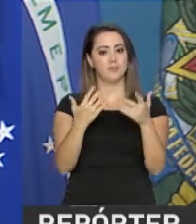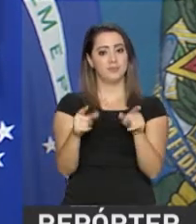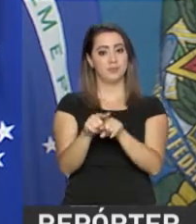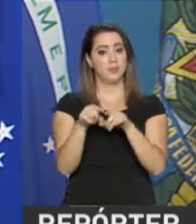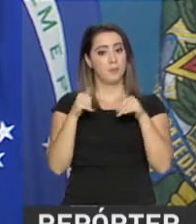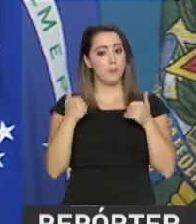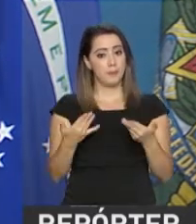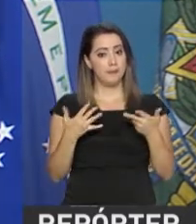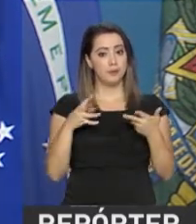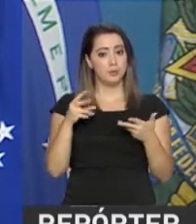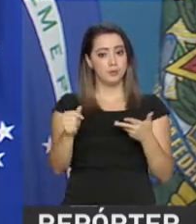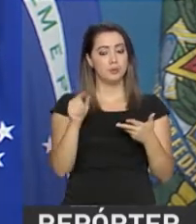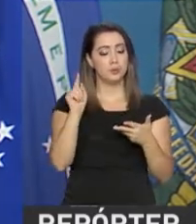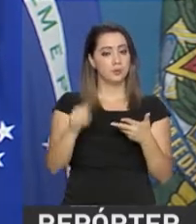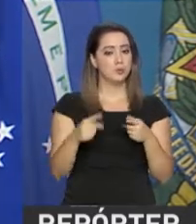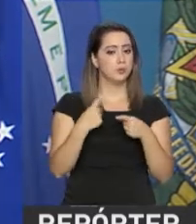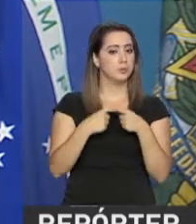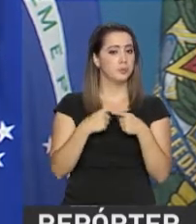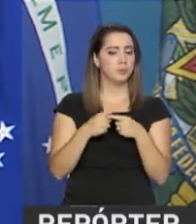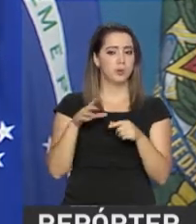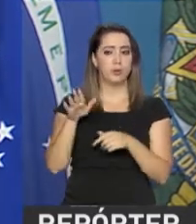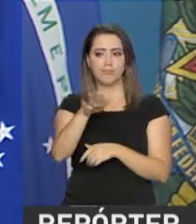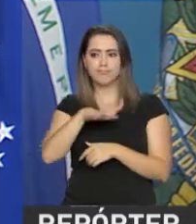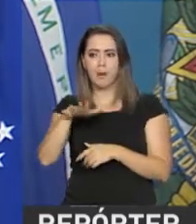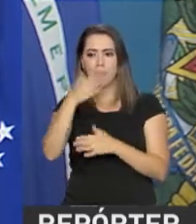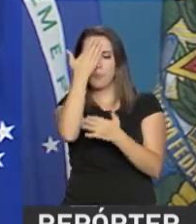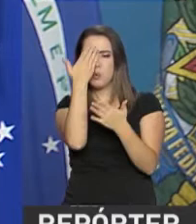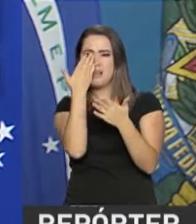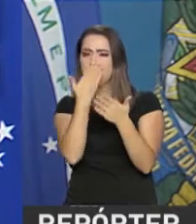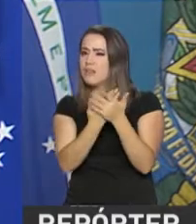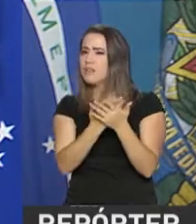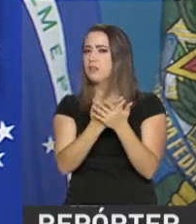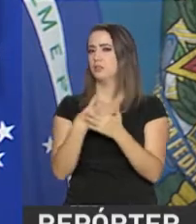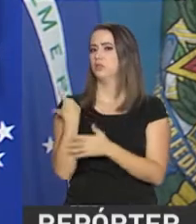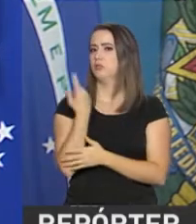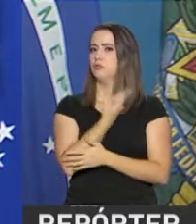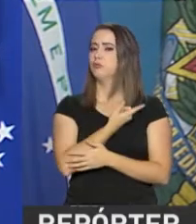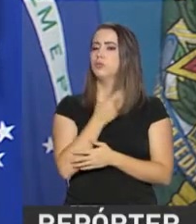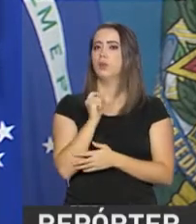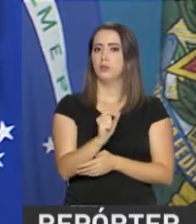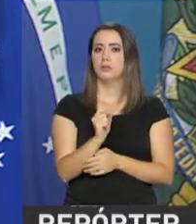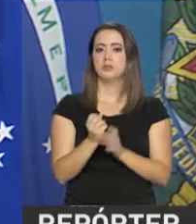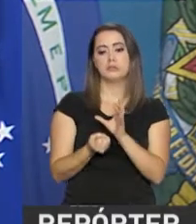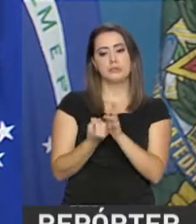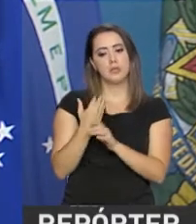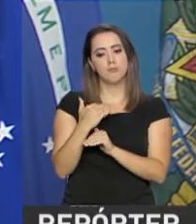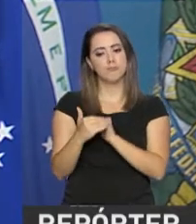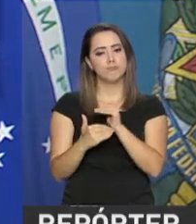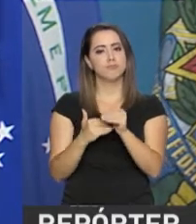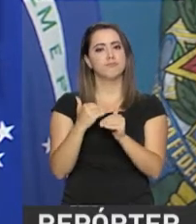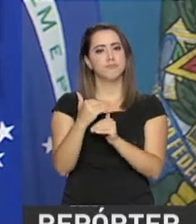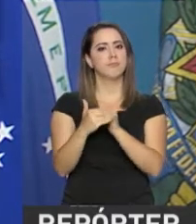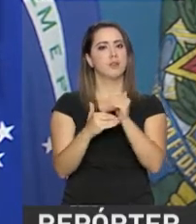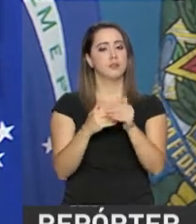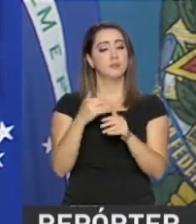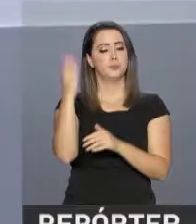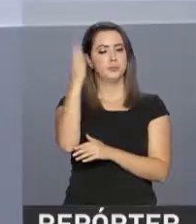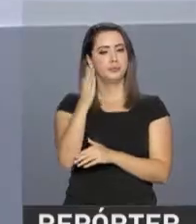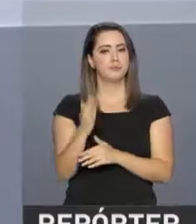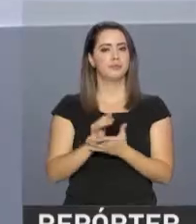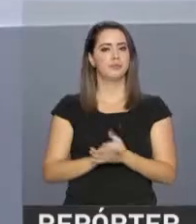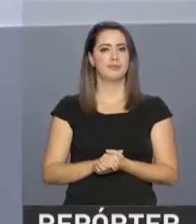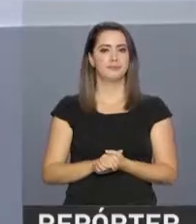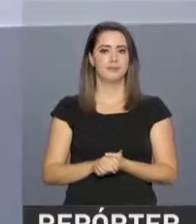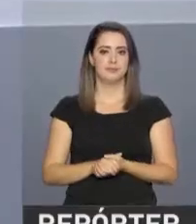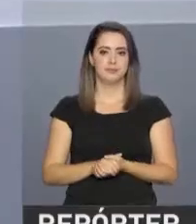tudo isso é fruto de uma credibilidade de uma confiança que renasce no brasil